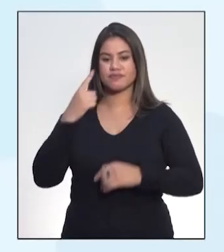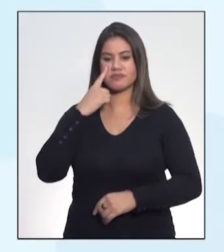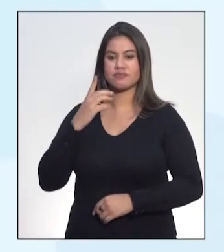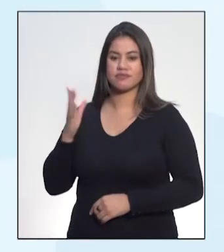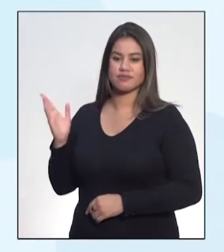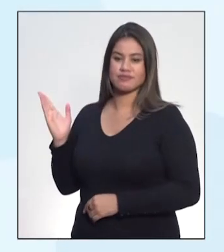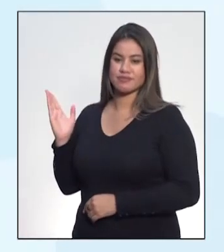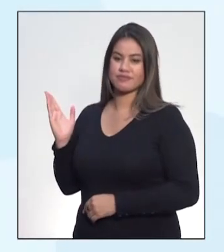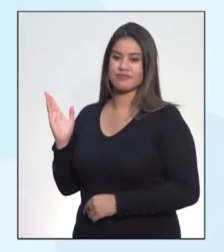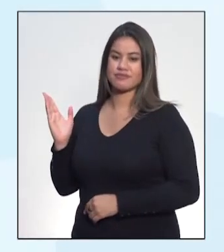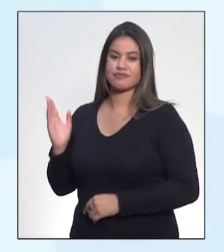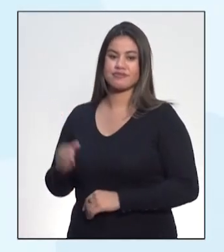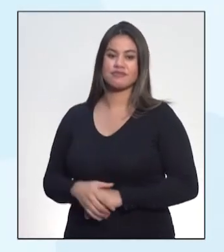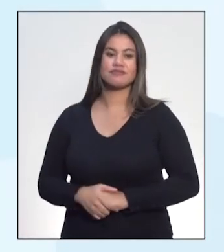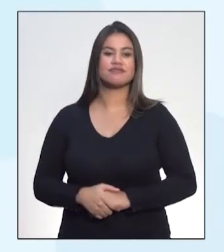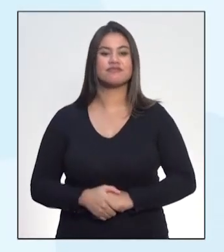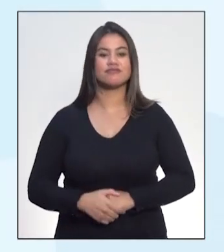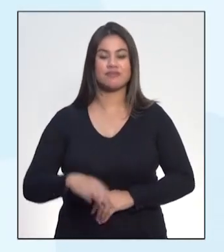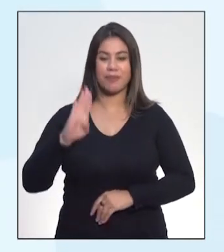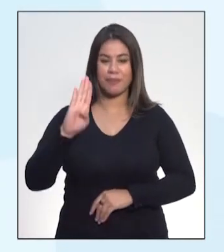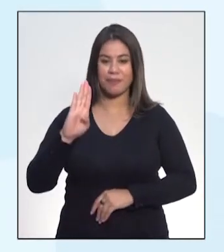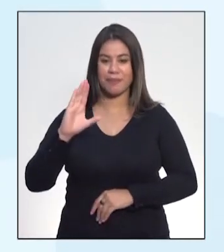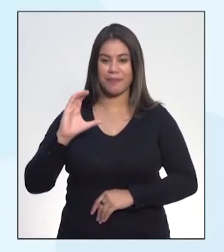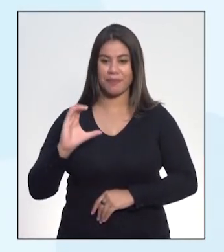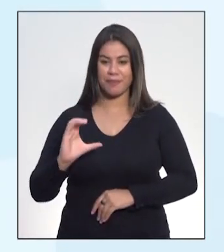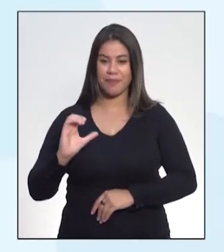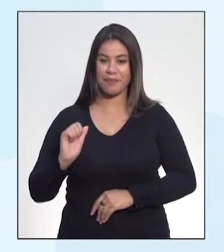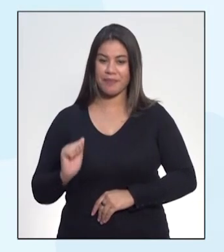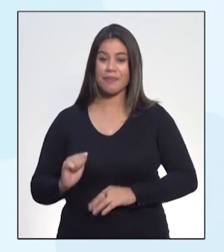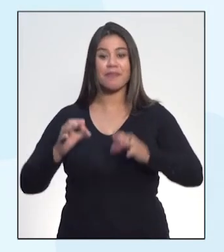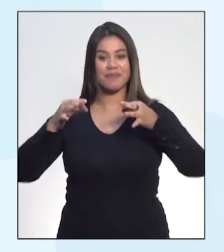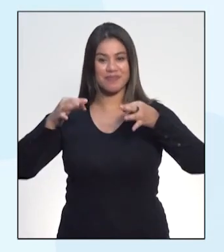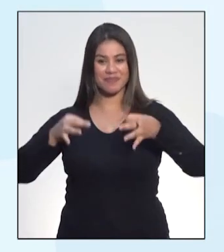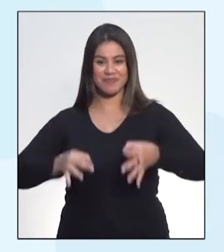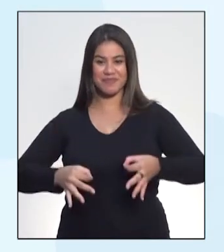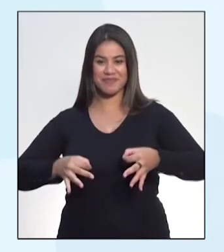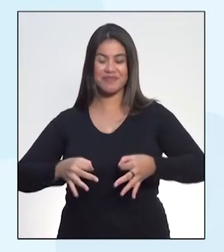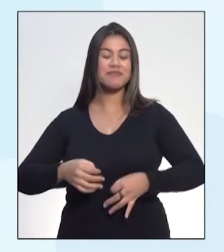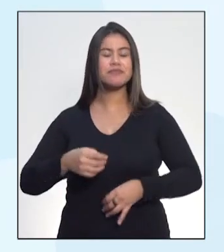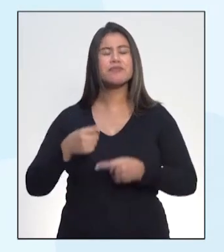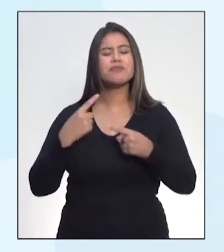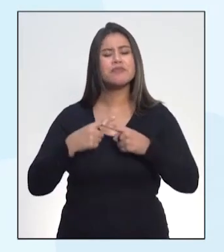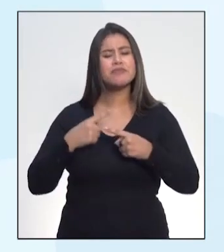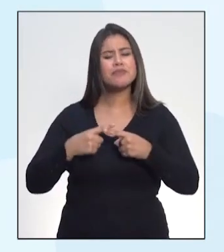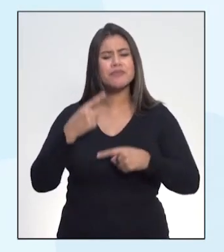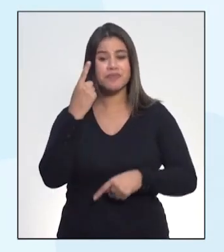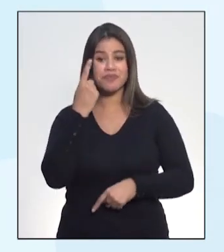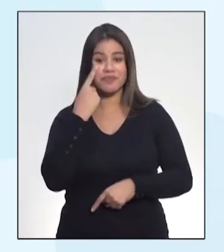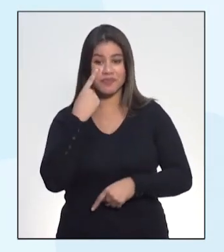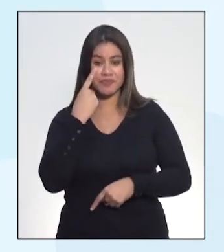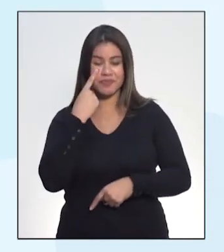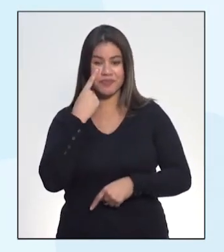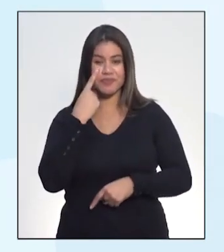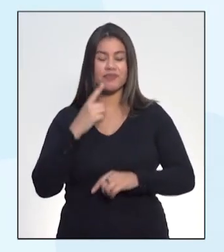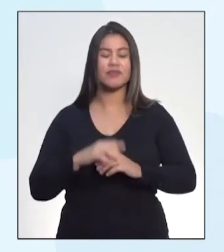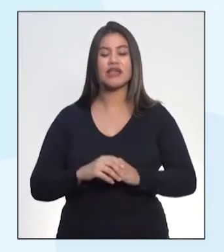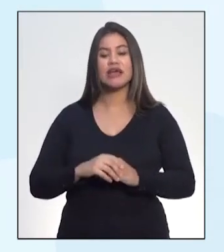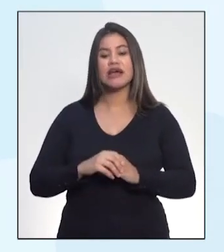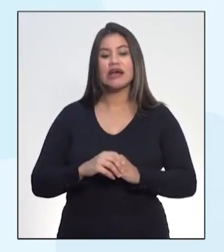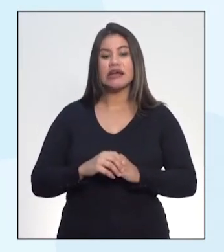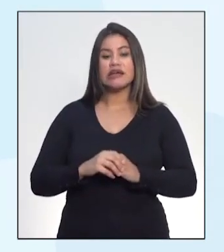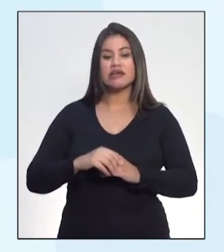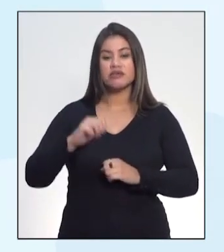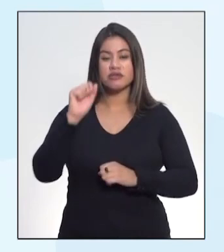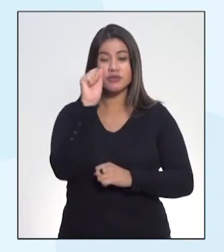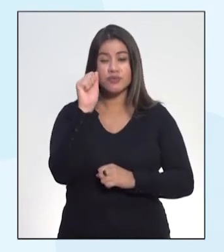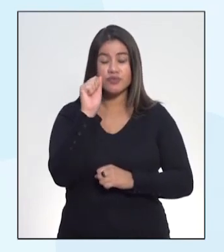Então, escolheu bem quem colocou B, C e A. Bom, por que isso? Vamos olhar cada uma, tá bom? Se você foi esperto e olhou o A,